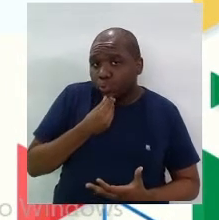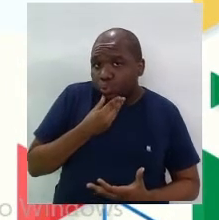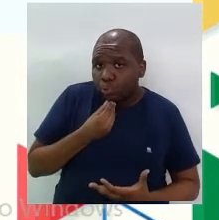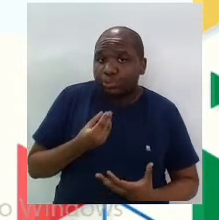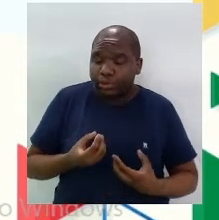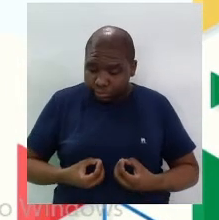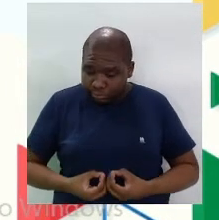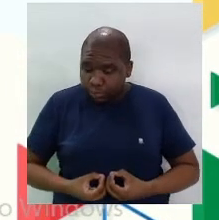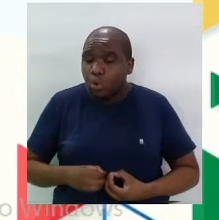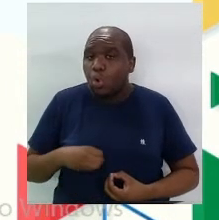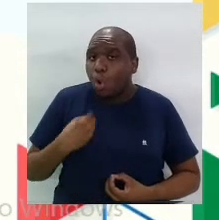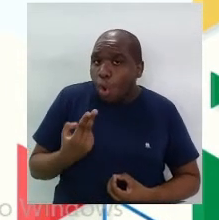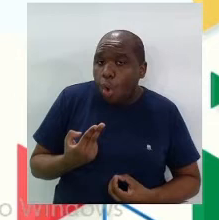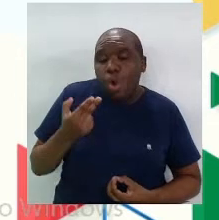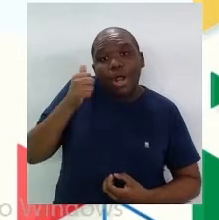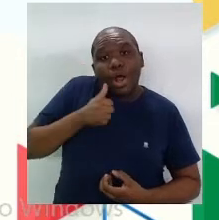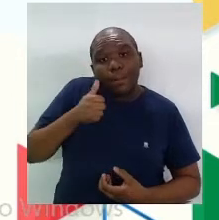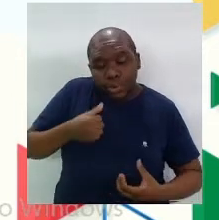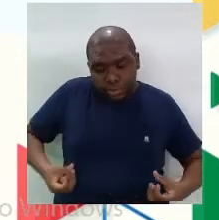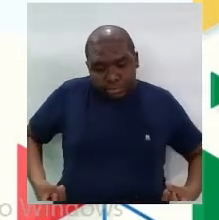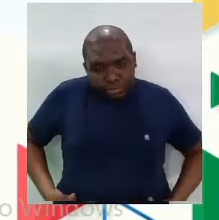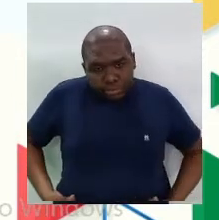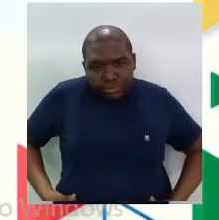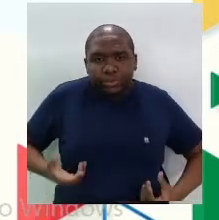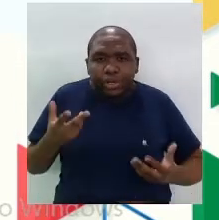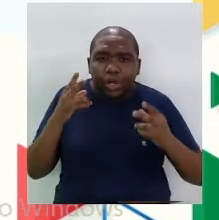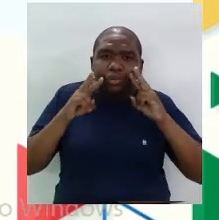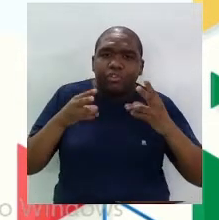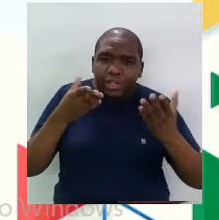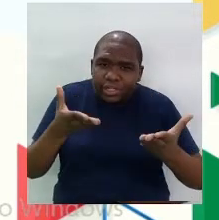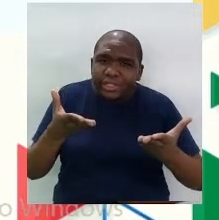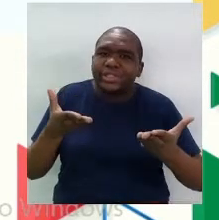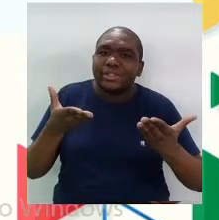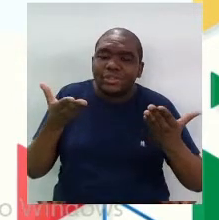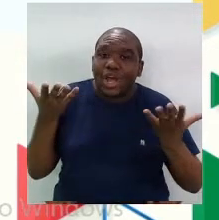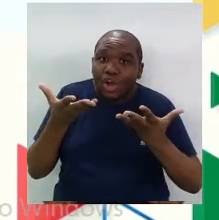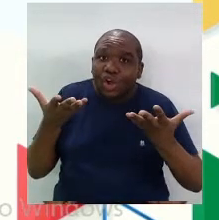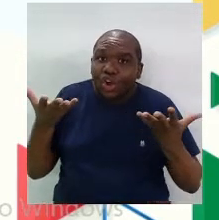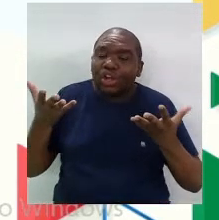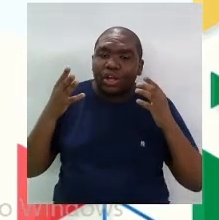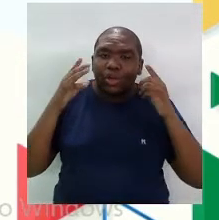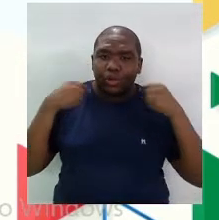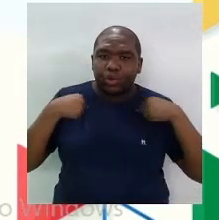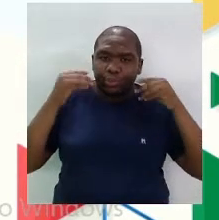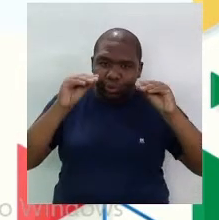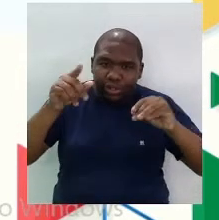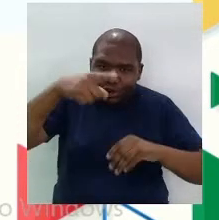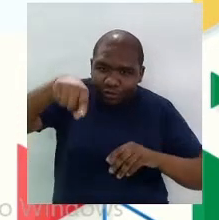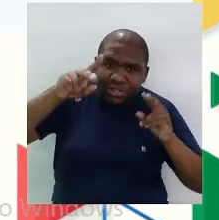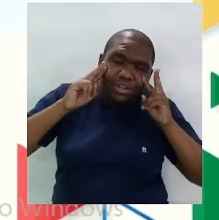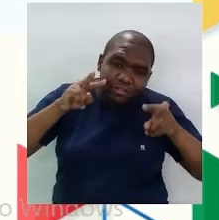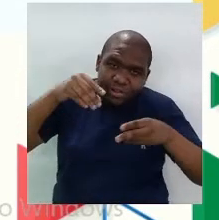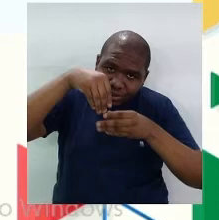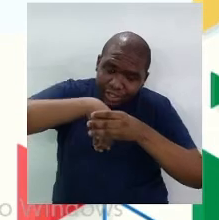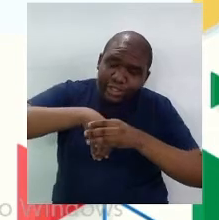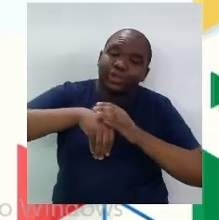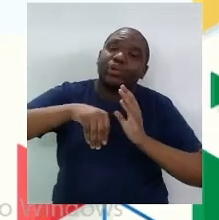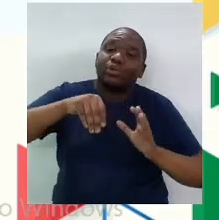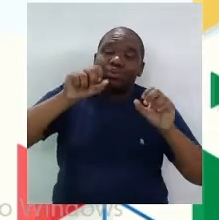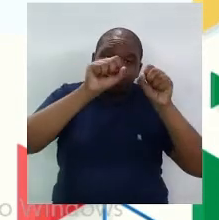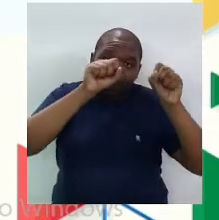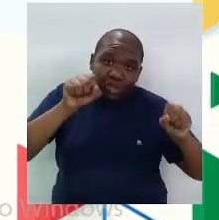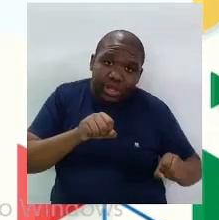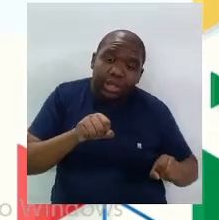num testículo, certo? Ou quanto no ovário. Então, vê só essa telinha que eu coloquei aí para vocês,